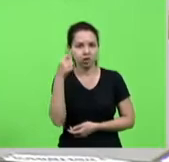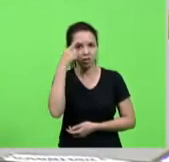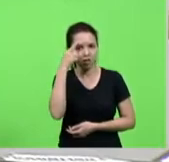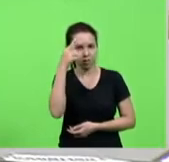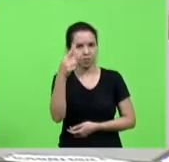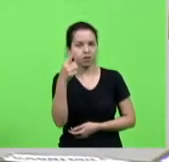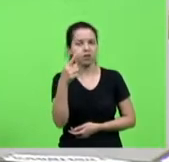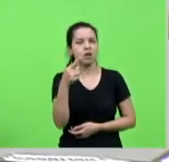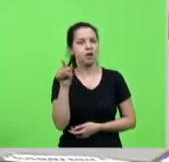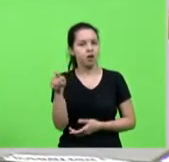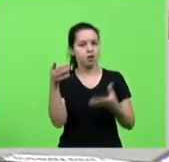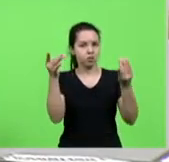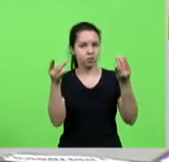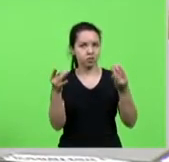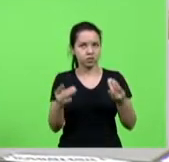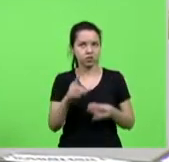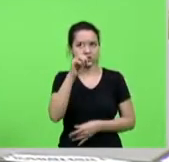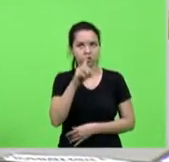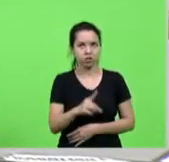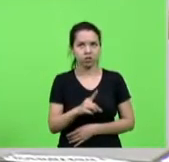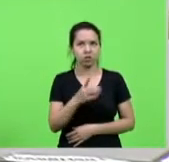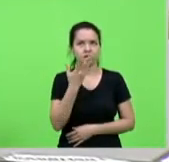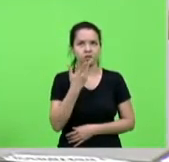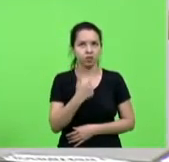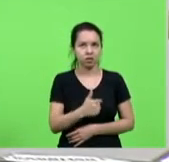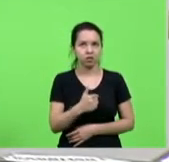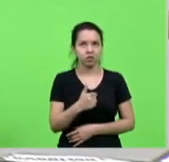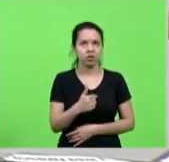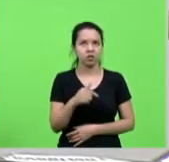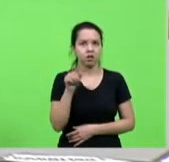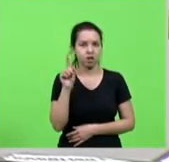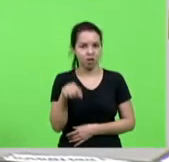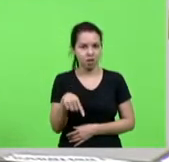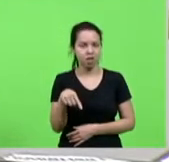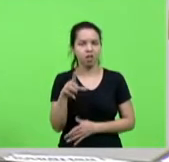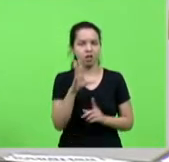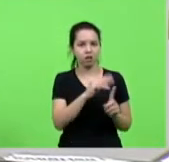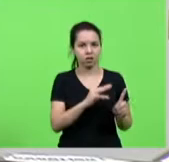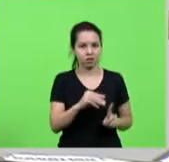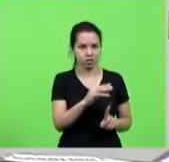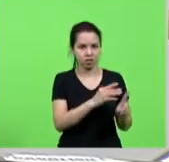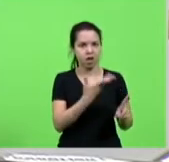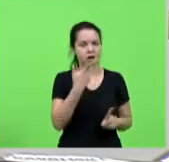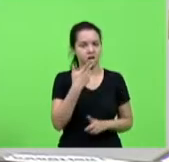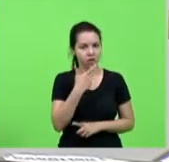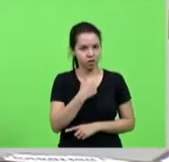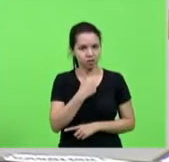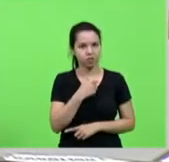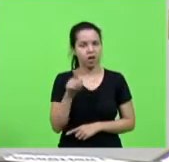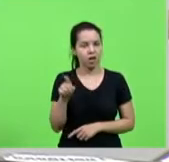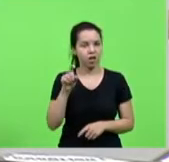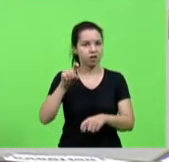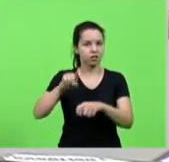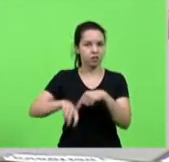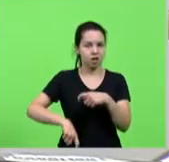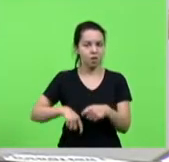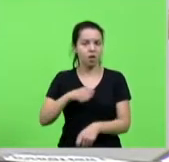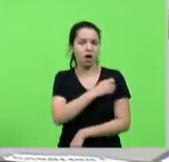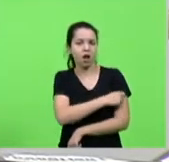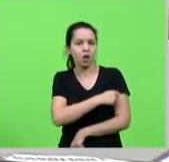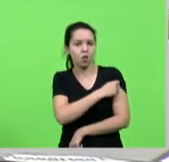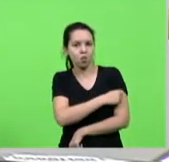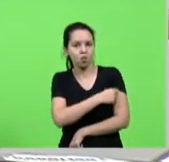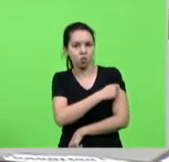deste especialista em direito da criança e do adolescente, Simone de Beauvoir era uma aliciadora de menores. Ela fazia sexo com as suas alunas ao ponto que ela